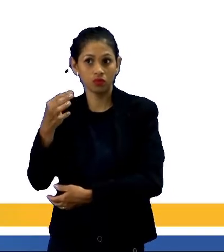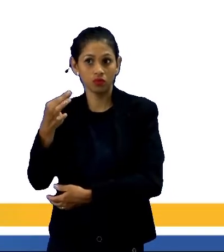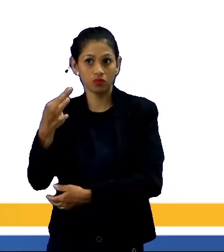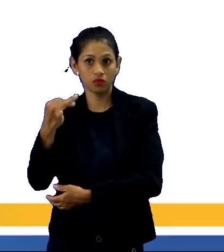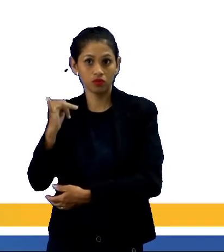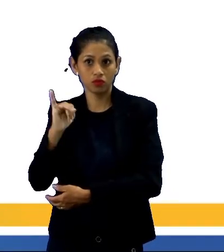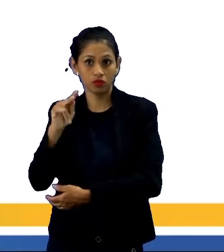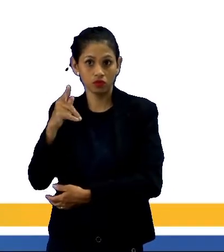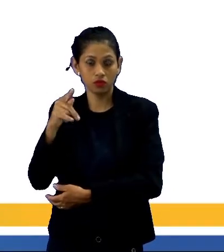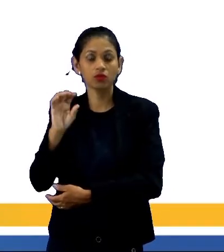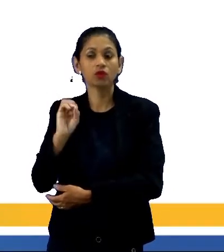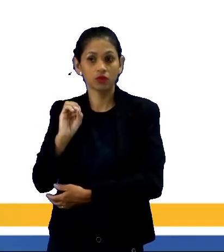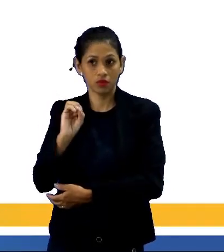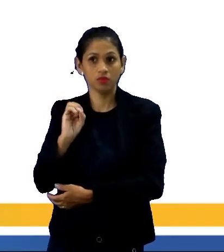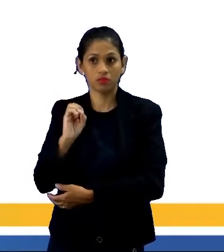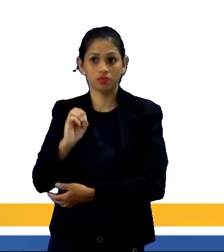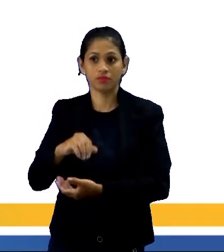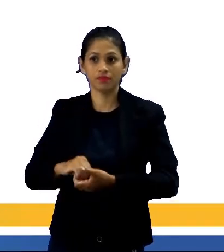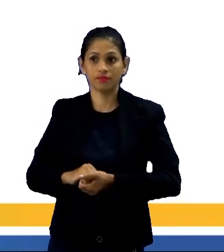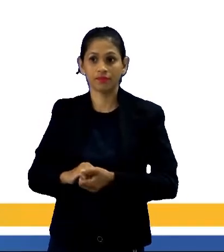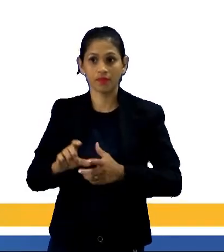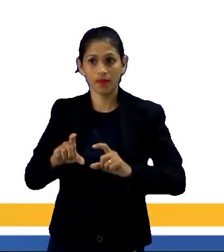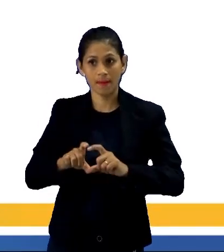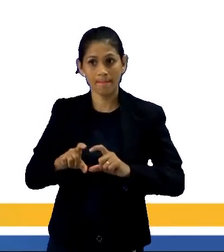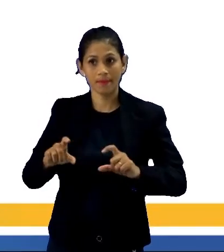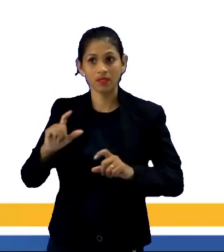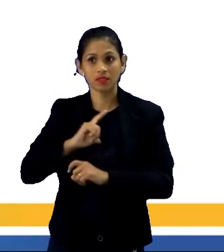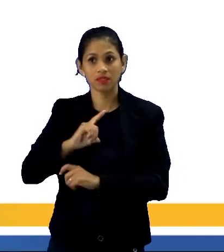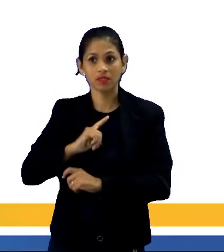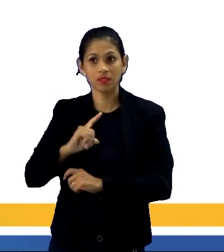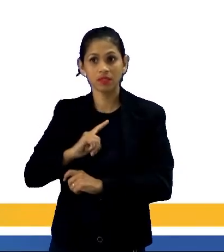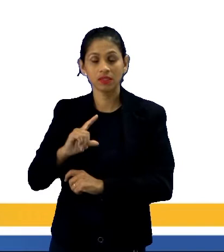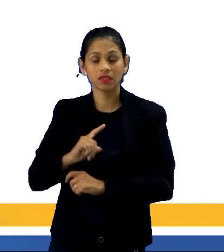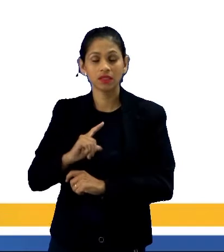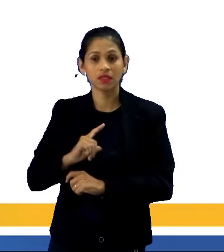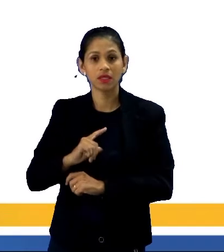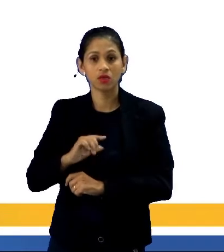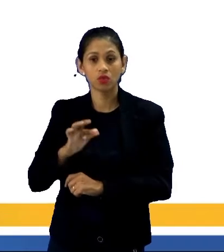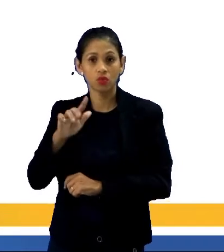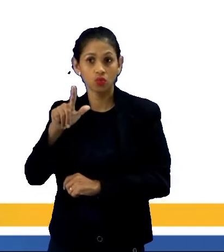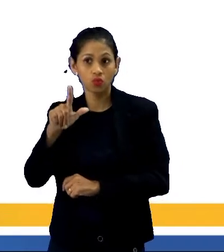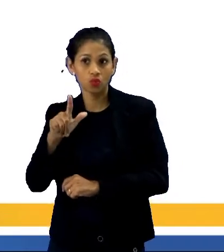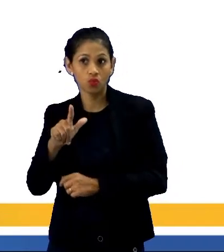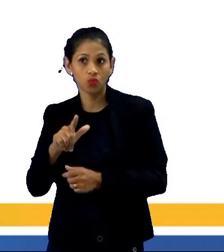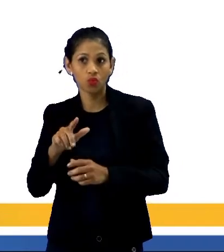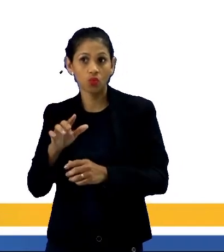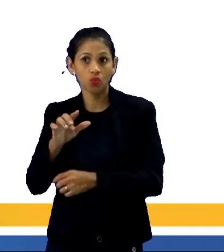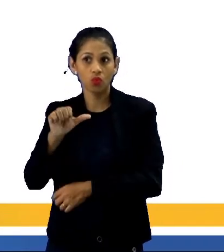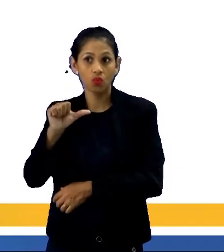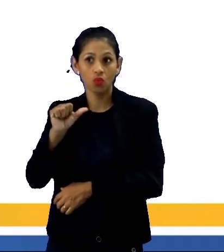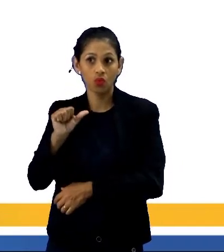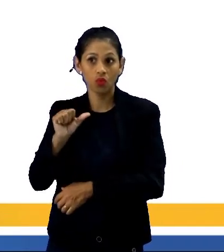talvez vocês não enxerguem, que está escrito a hora mais gostosa do dia, que é o